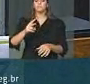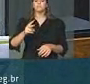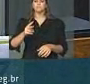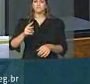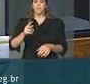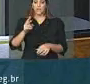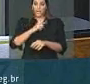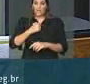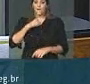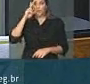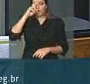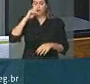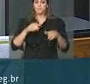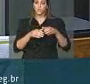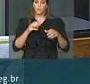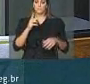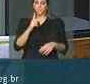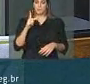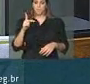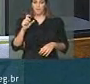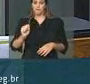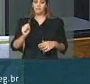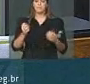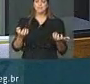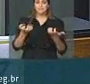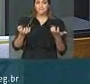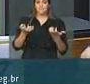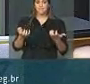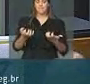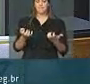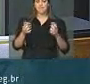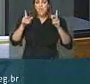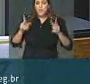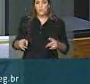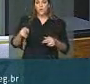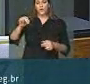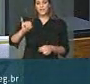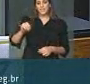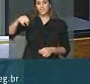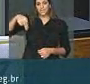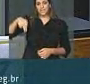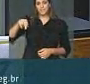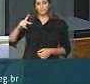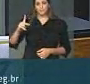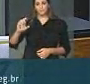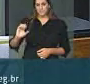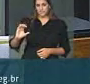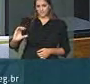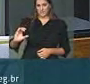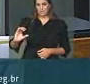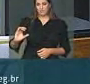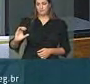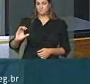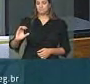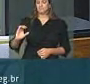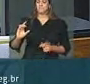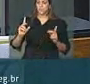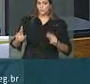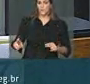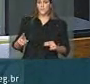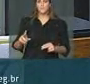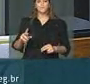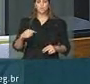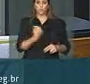Partido Comunista Brasileiro, defendia o reajuste pelo INPC e a minha corrente, na época, defendia